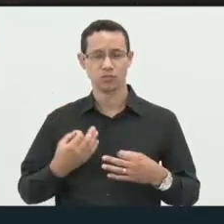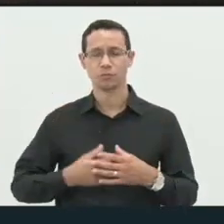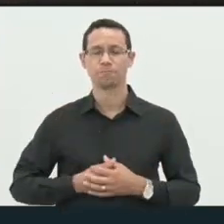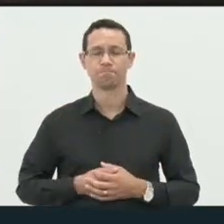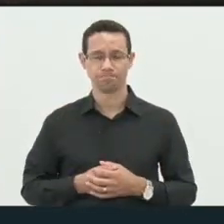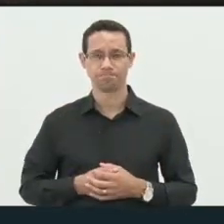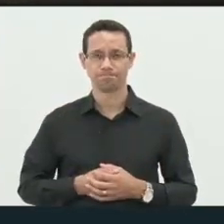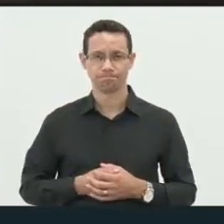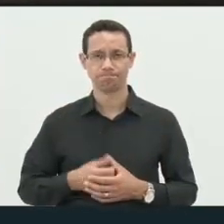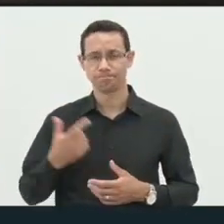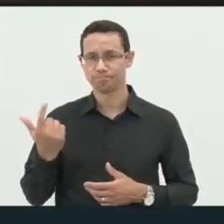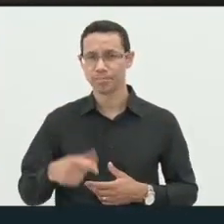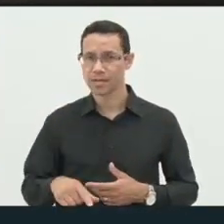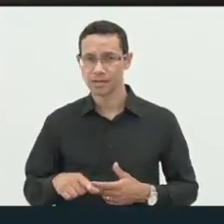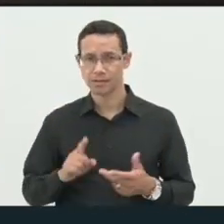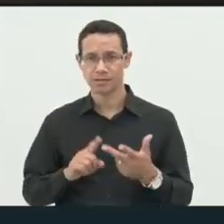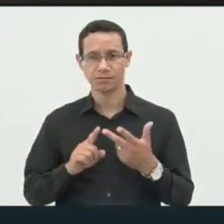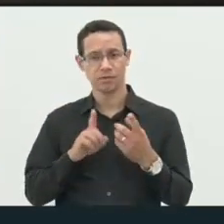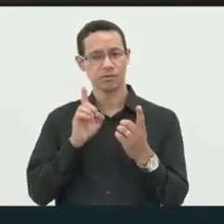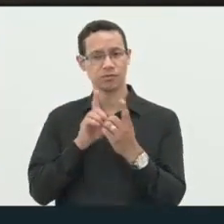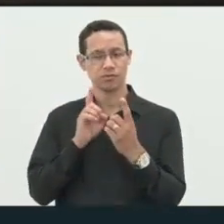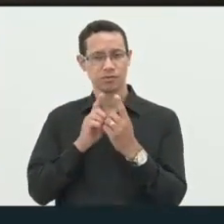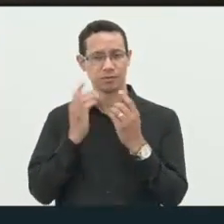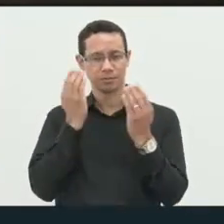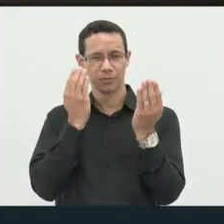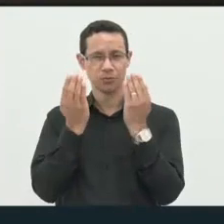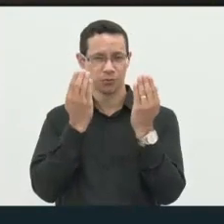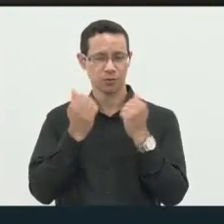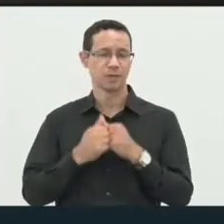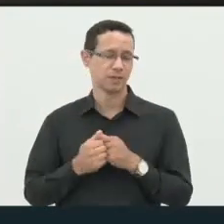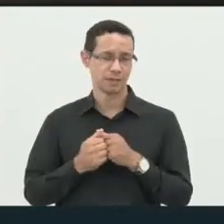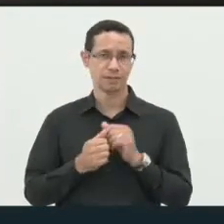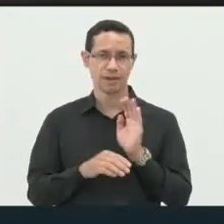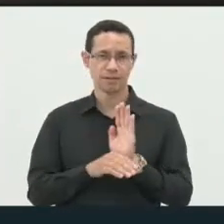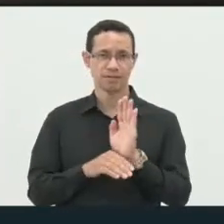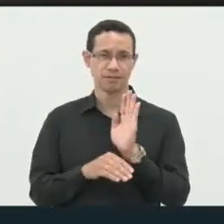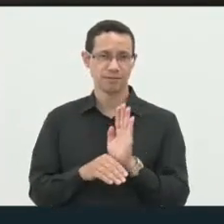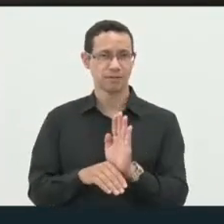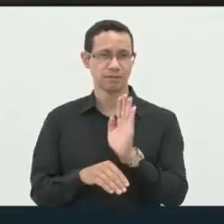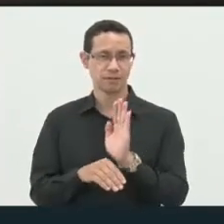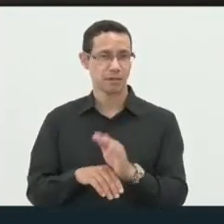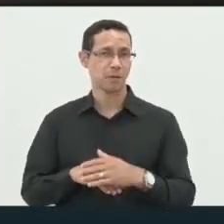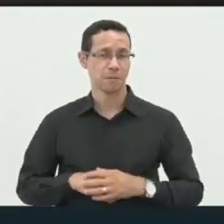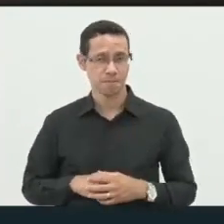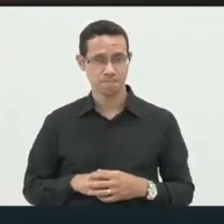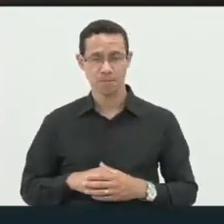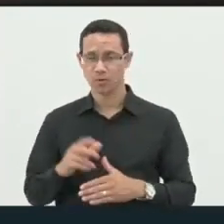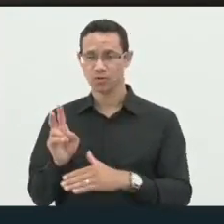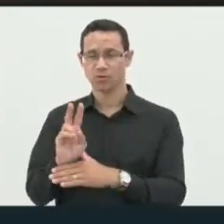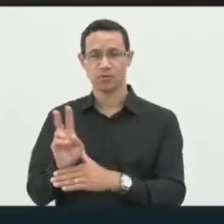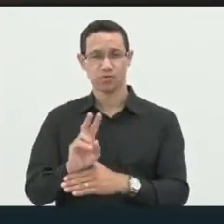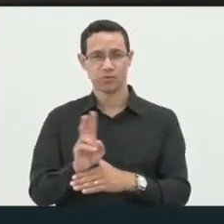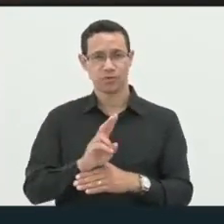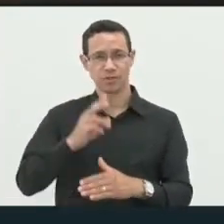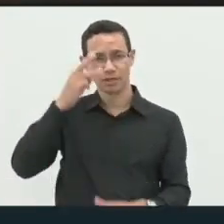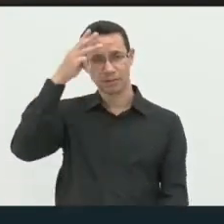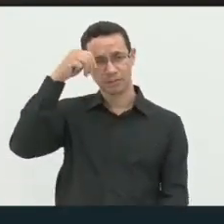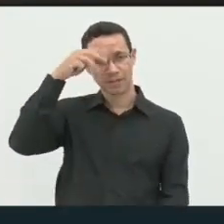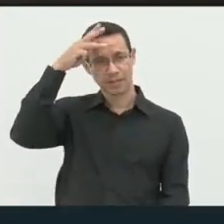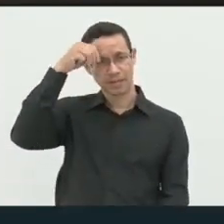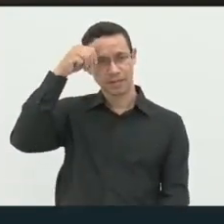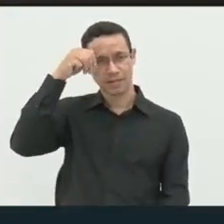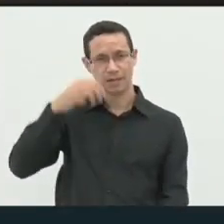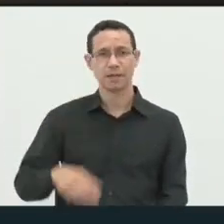o atendimento psicológico assistencial a Patrulha Maria da Penha e